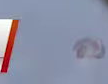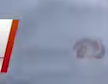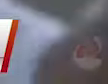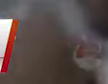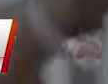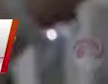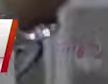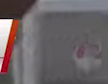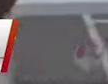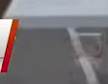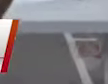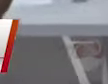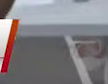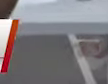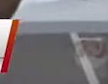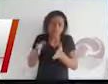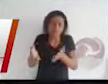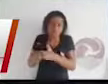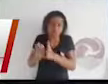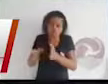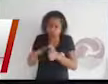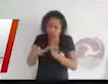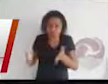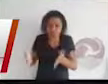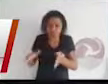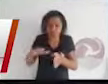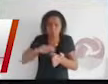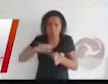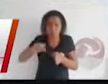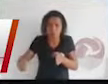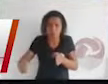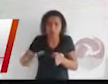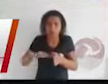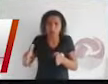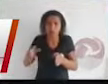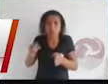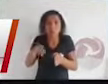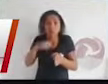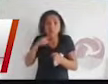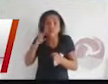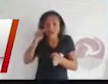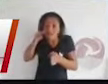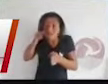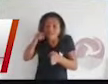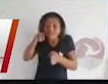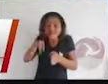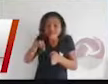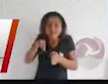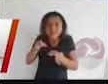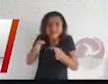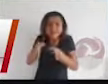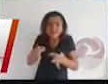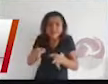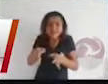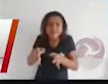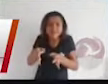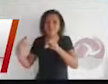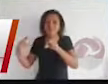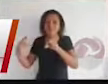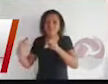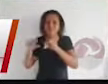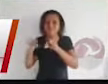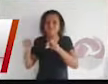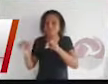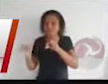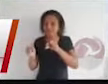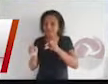e solicitou reposição das doses. A seringa que foi disponibilizada pelo governo do Estado, ela